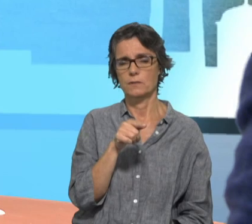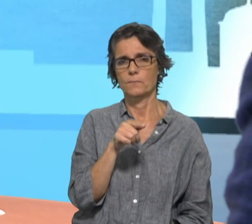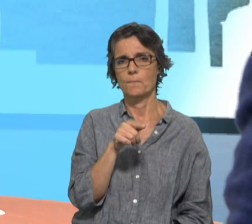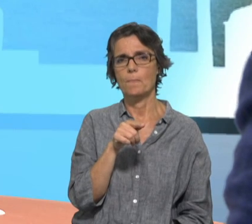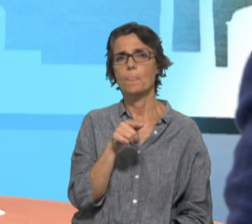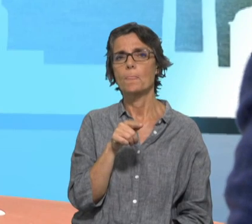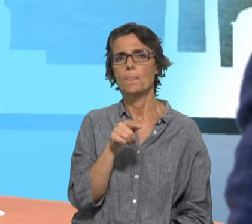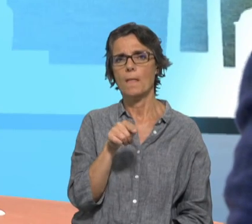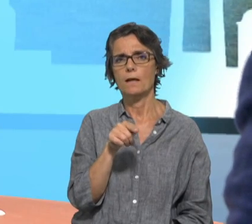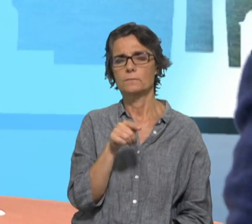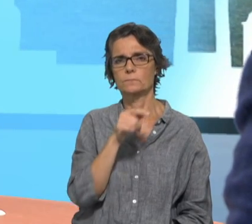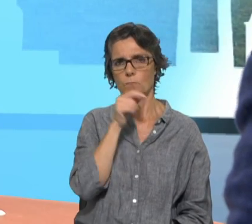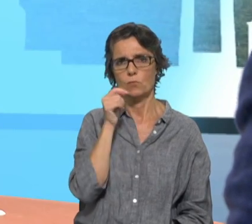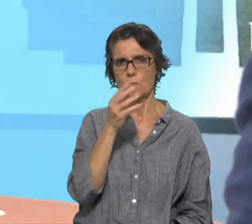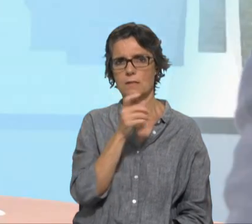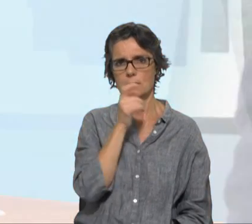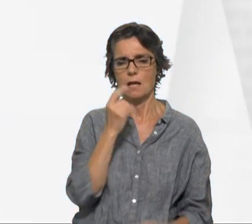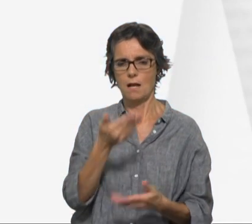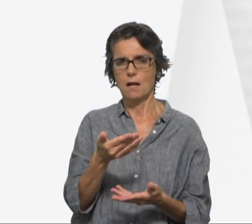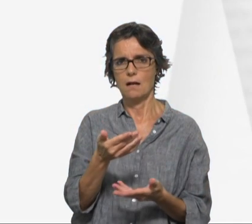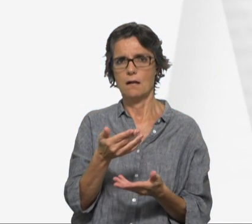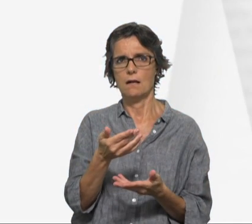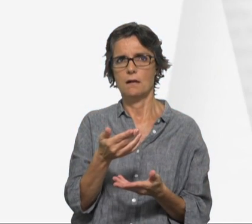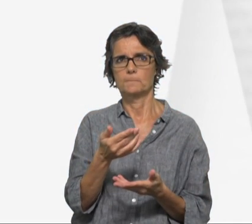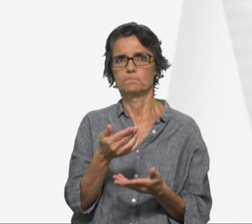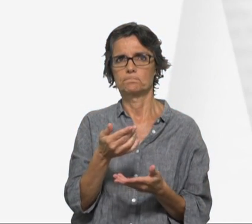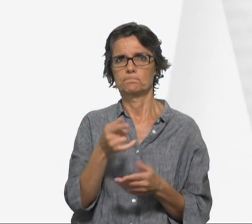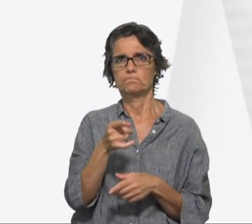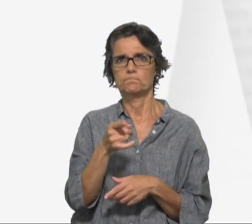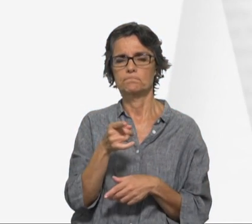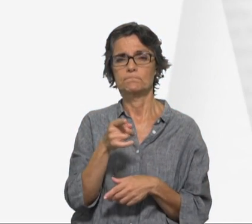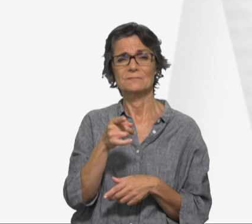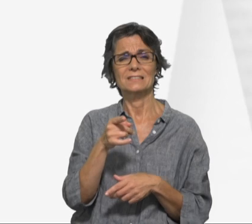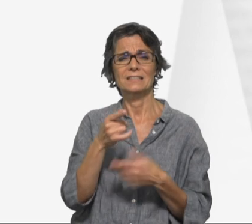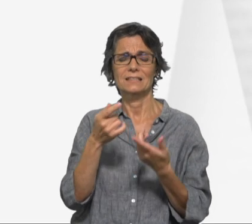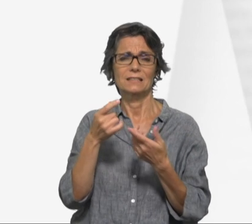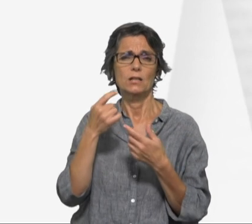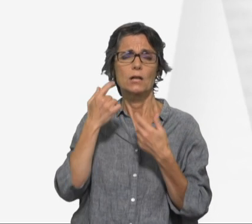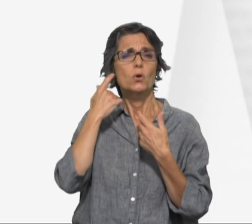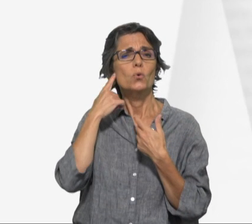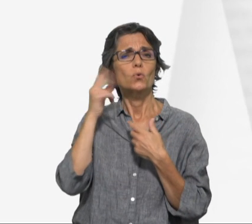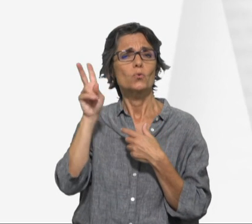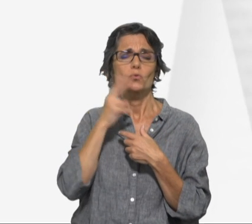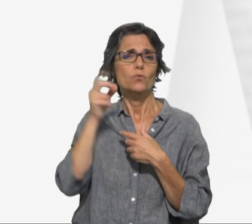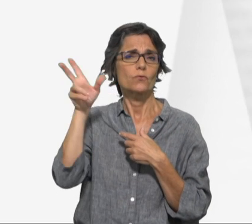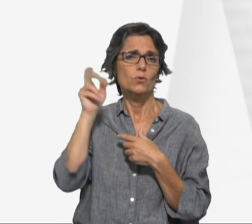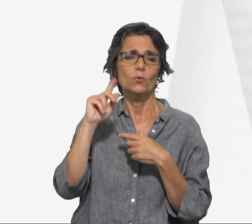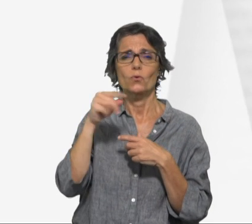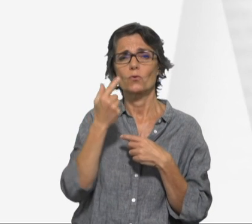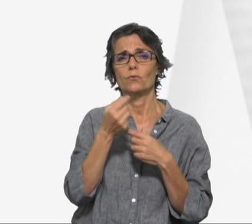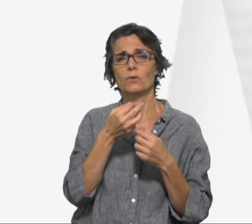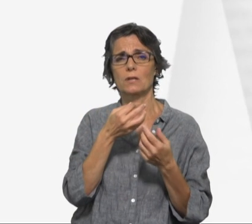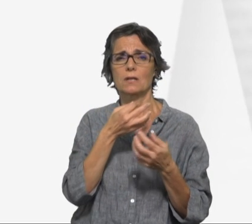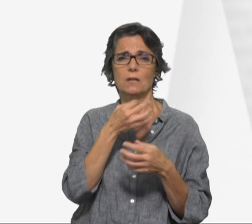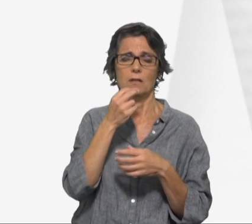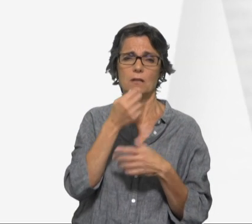essa promessa de que desimpedirão os ouvidos dos surdos e a língua do mundo cantará a alegria. Exato. É uma